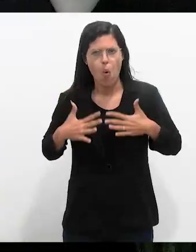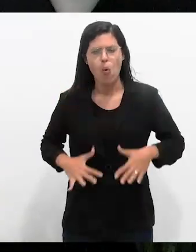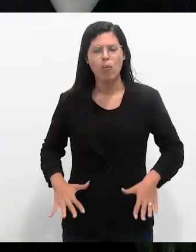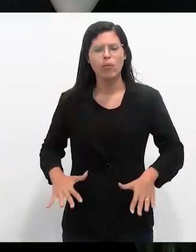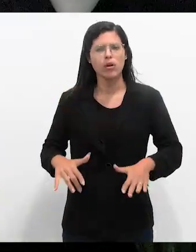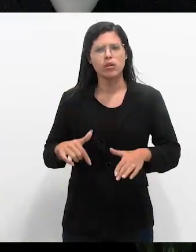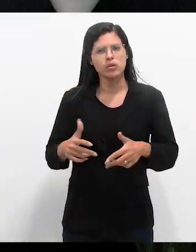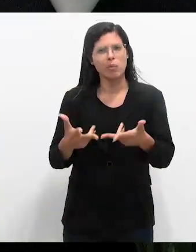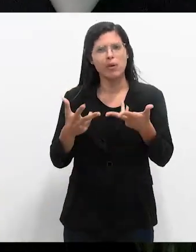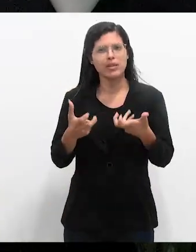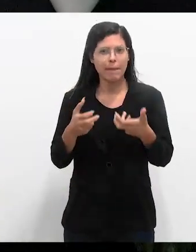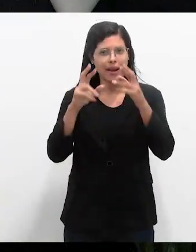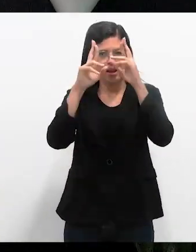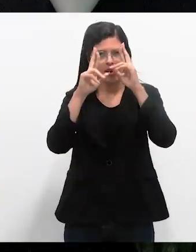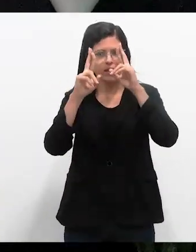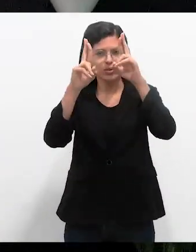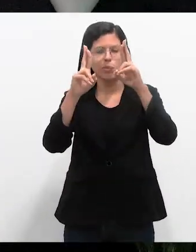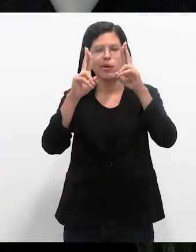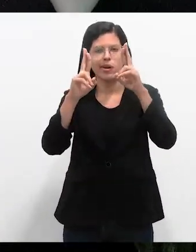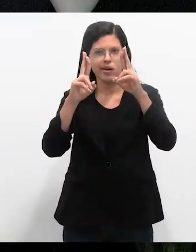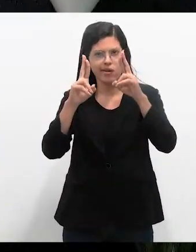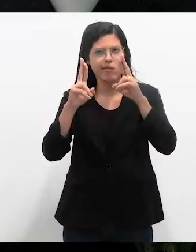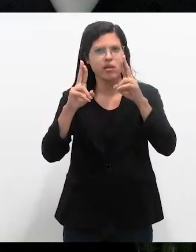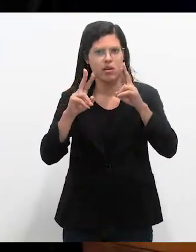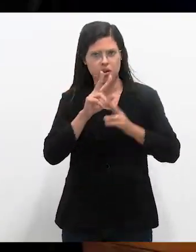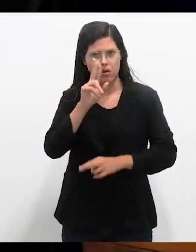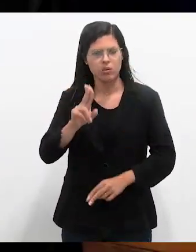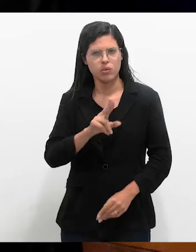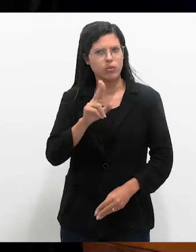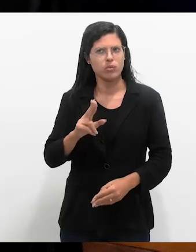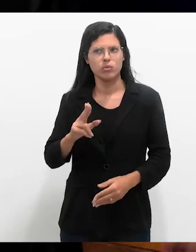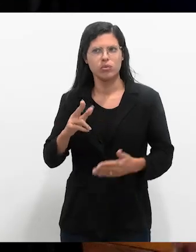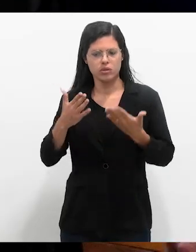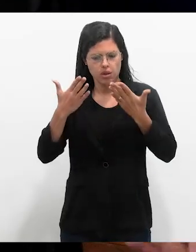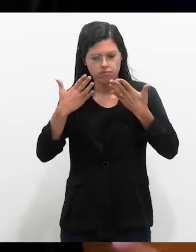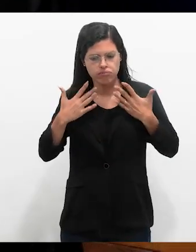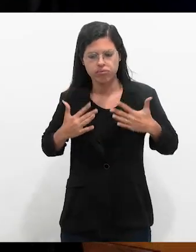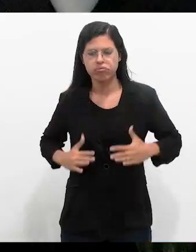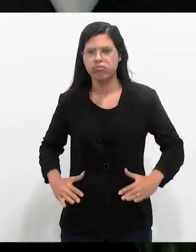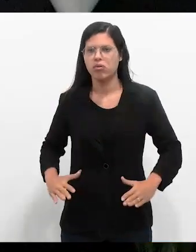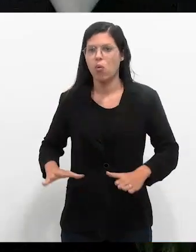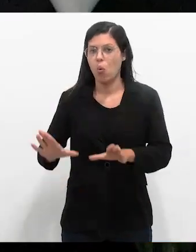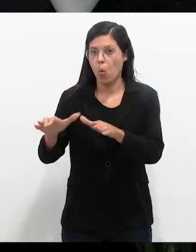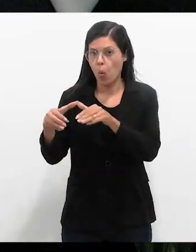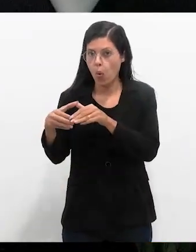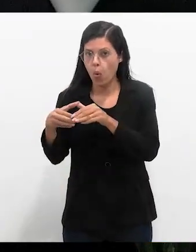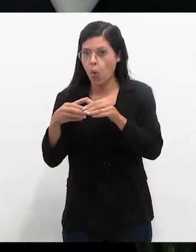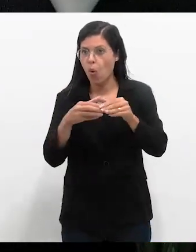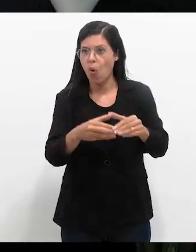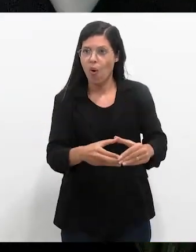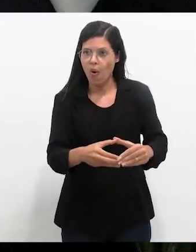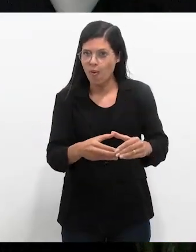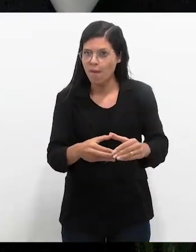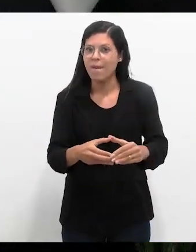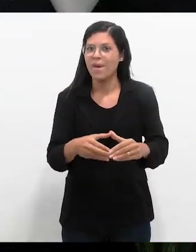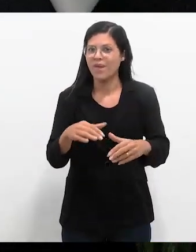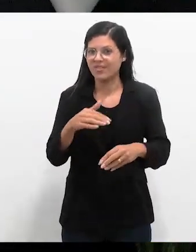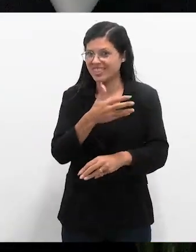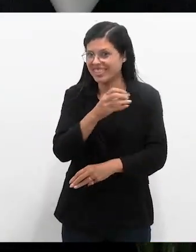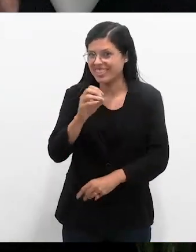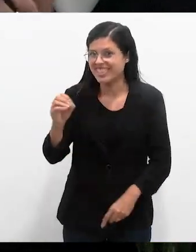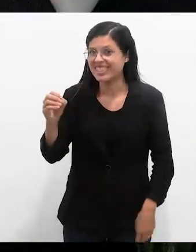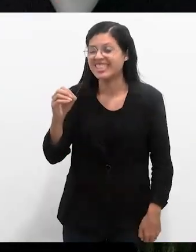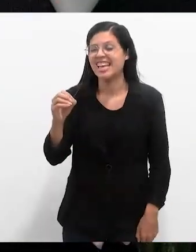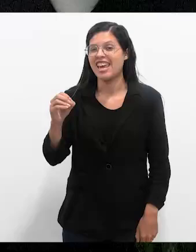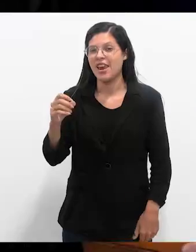Sim. Ele veio vestido da forma, ele traz uma comitiva, que aliás quase me matou de 100. Eu